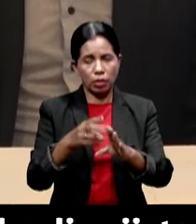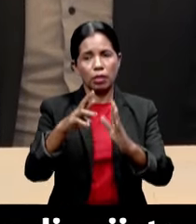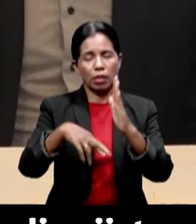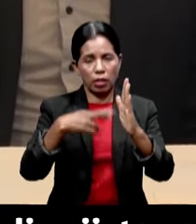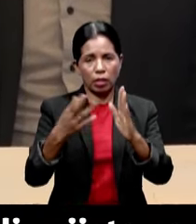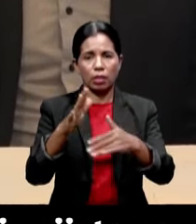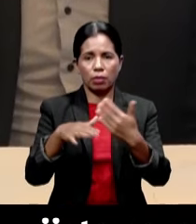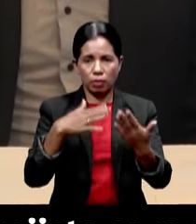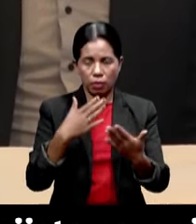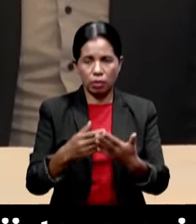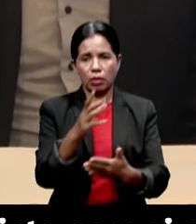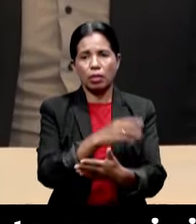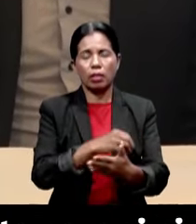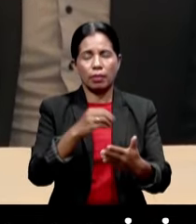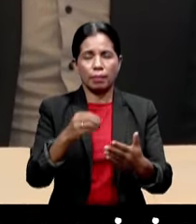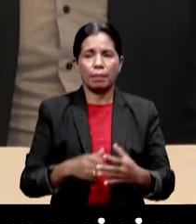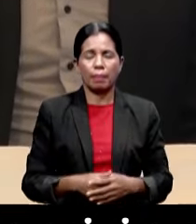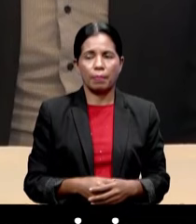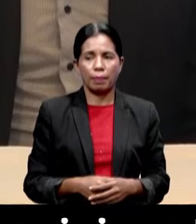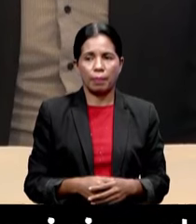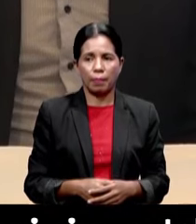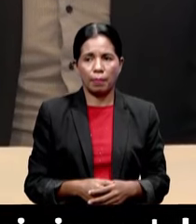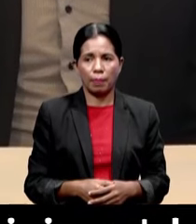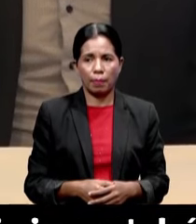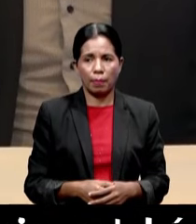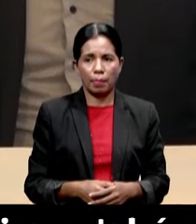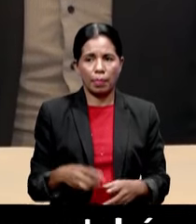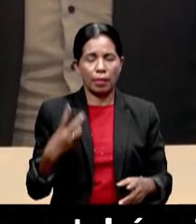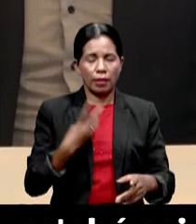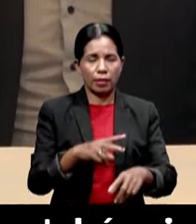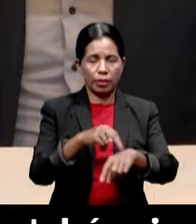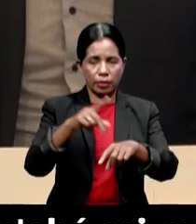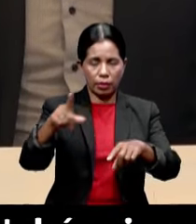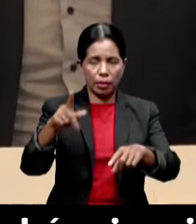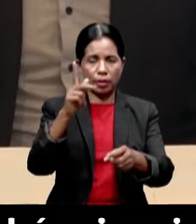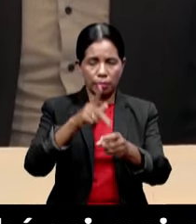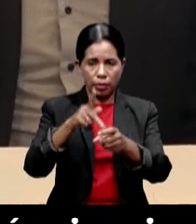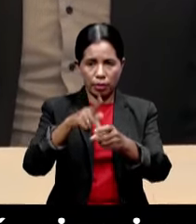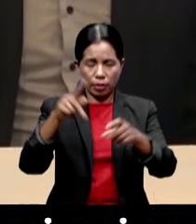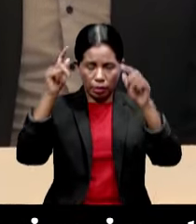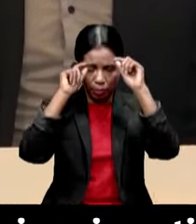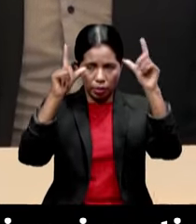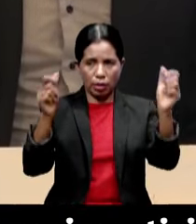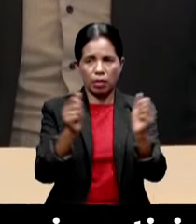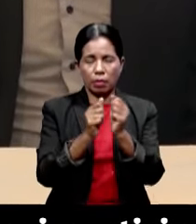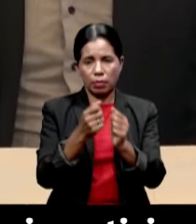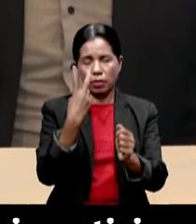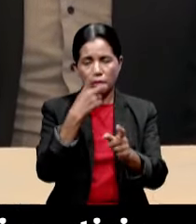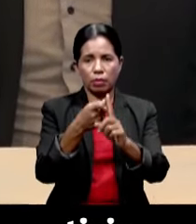para desenvolvimento campo Greater Sunrise. Dari Nacional do Petróleo Timor-Leste, acompanha